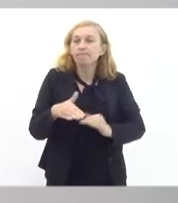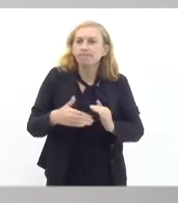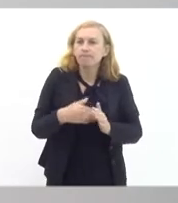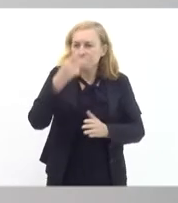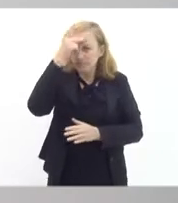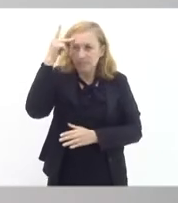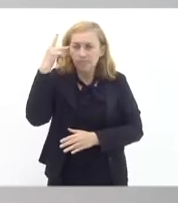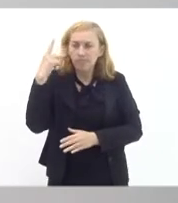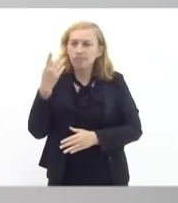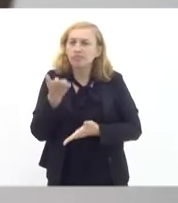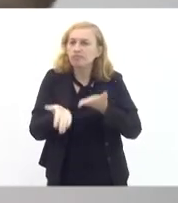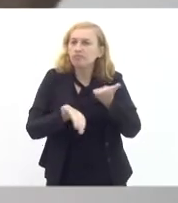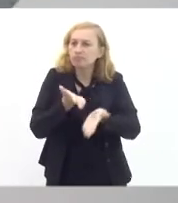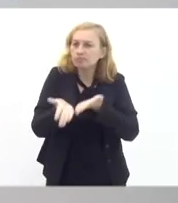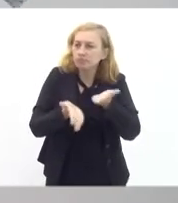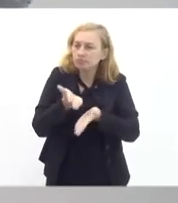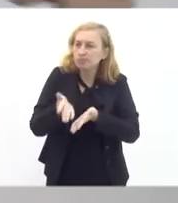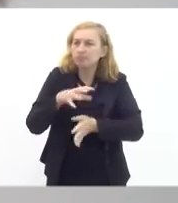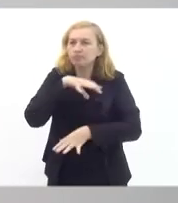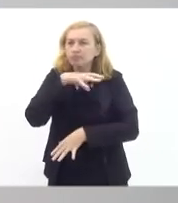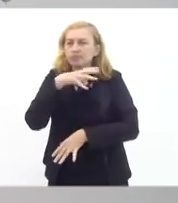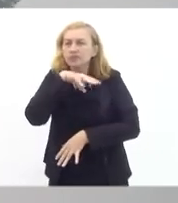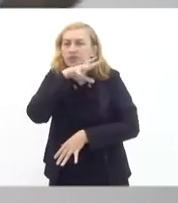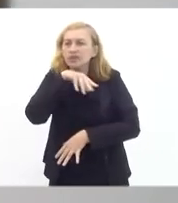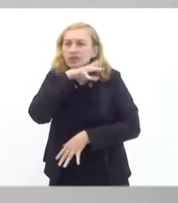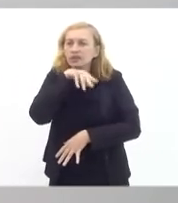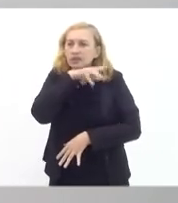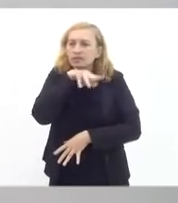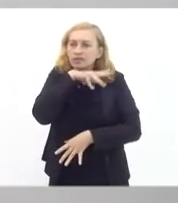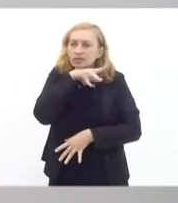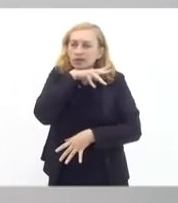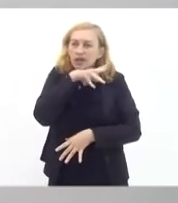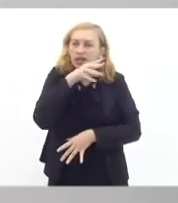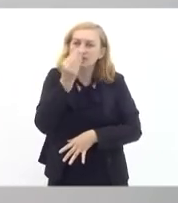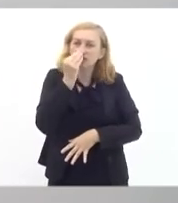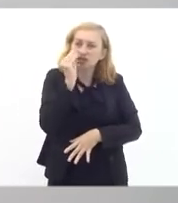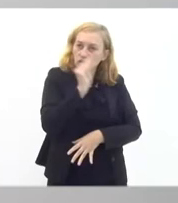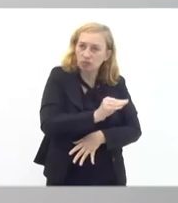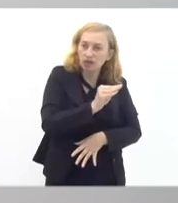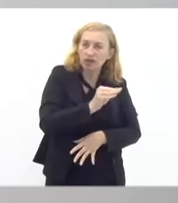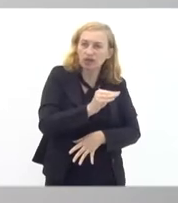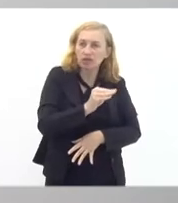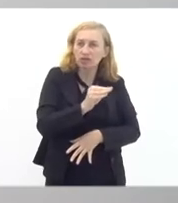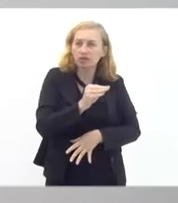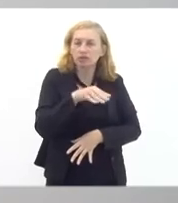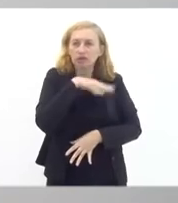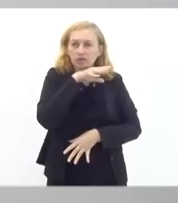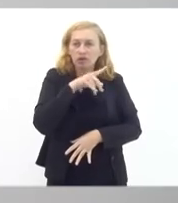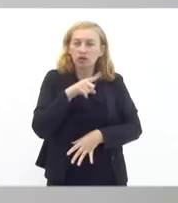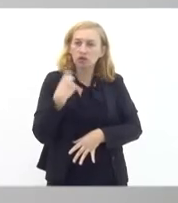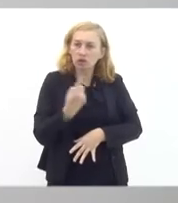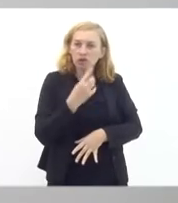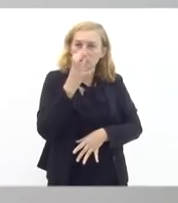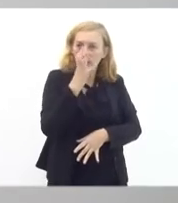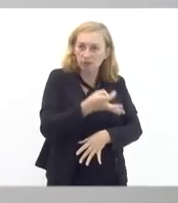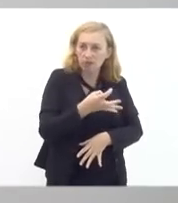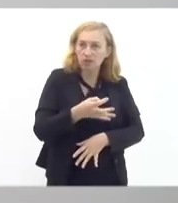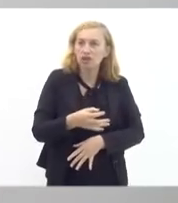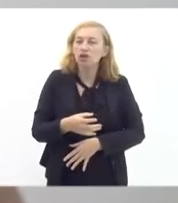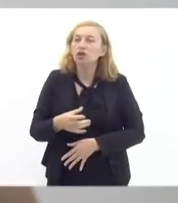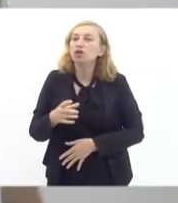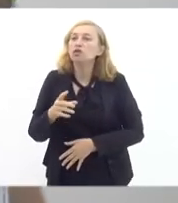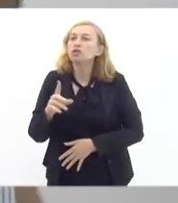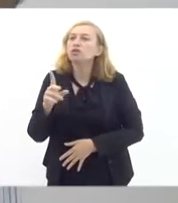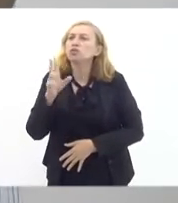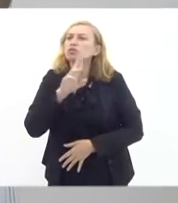que exercerem maus tratos, que a gente chama de barrigueira, de fundo de quintal, nós vamos denunciar. Uma parte... Entendeu? O nome do senhor é...